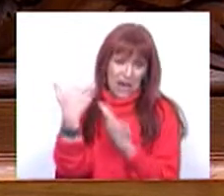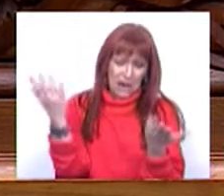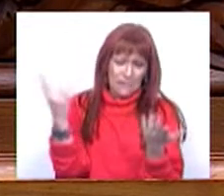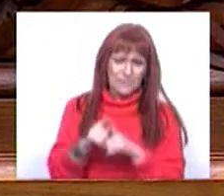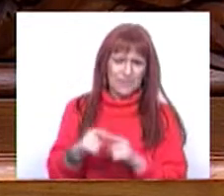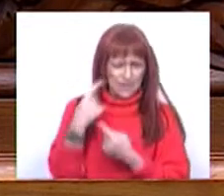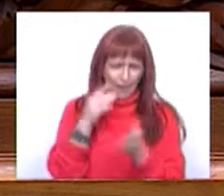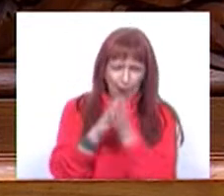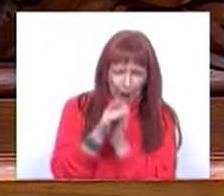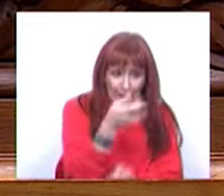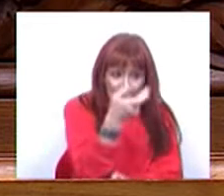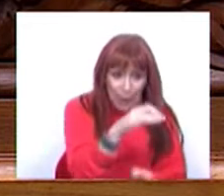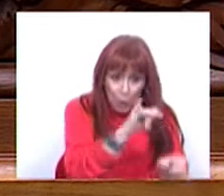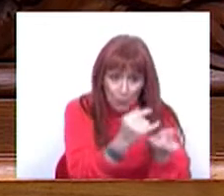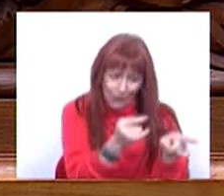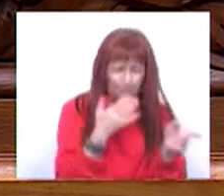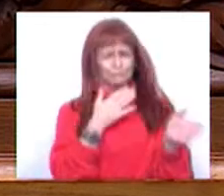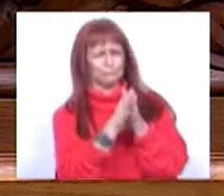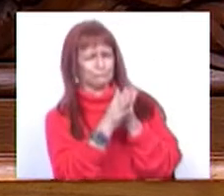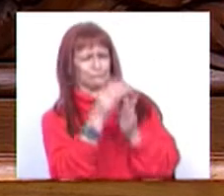e explora a fragilidade do outro.